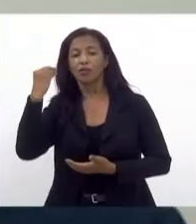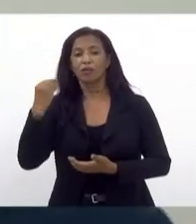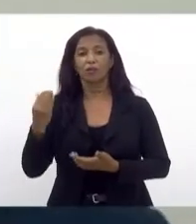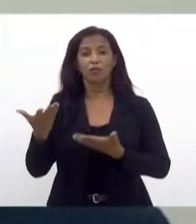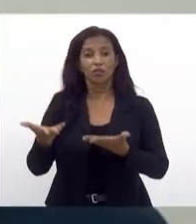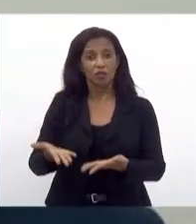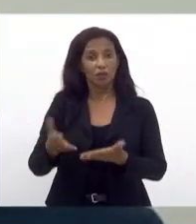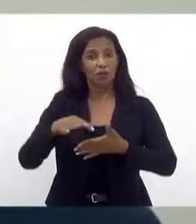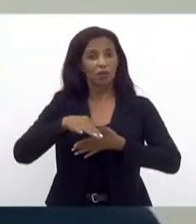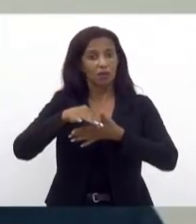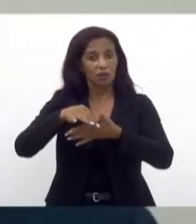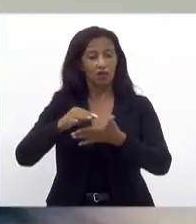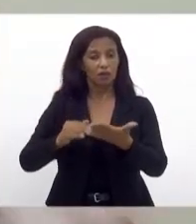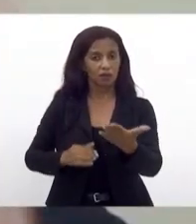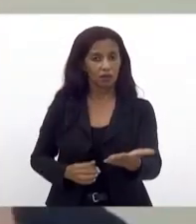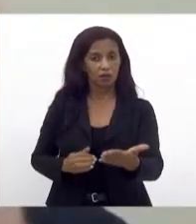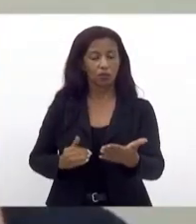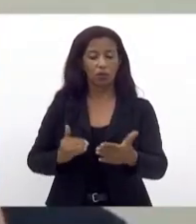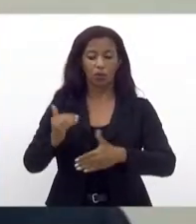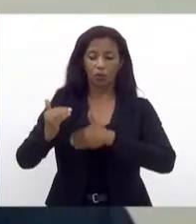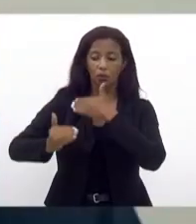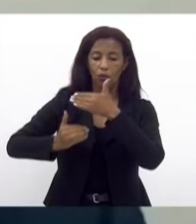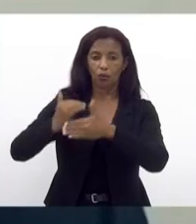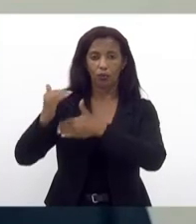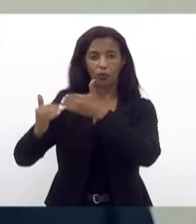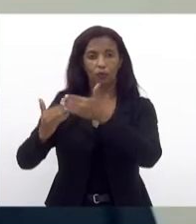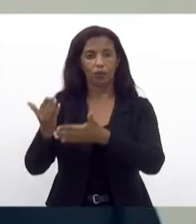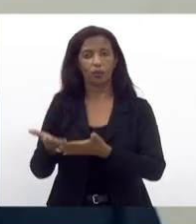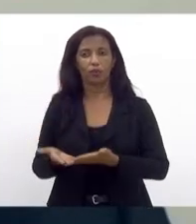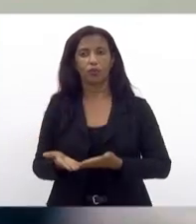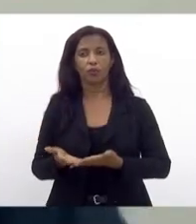sua liderança, construindo, né,